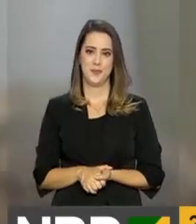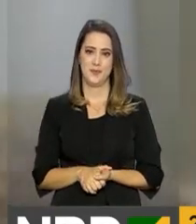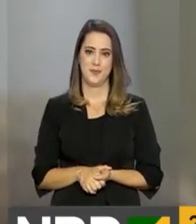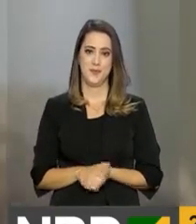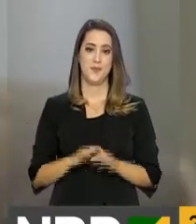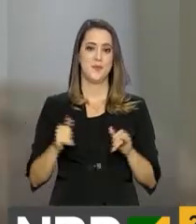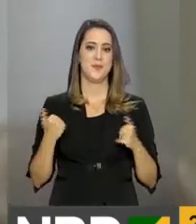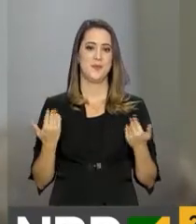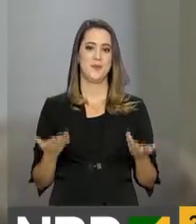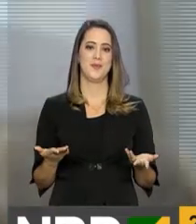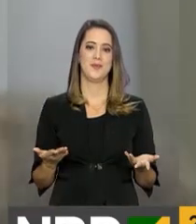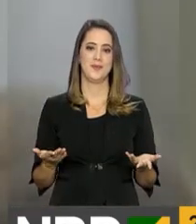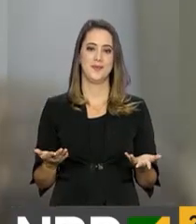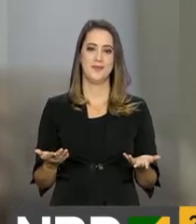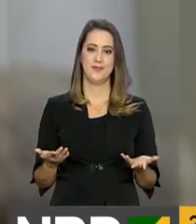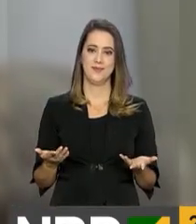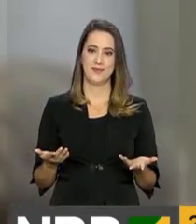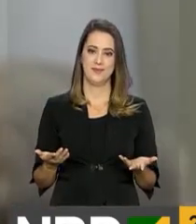Mas então...